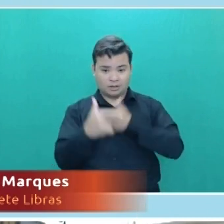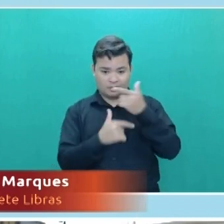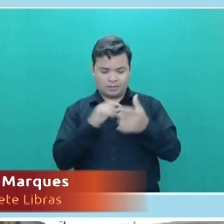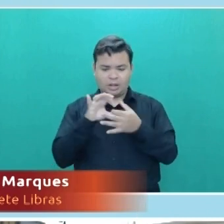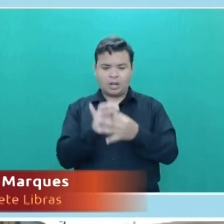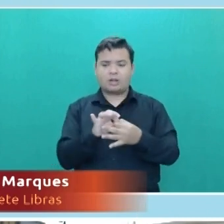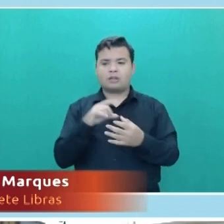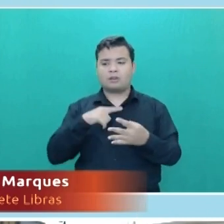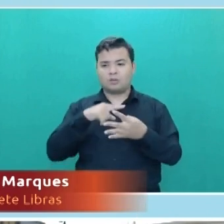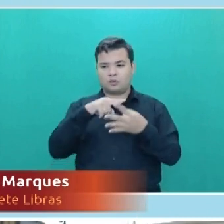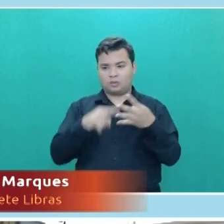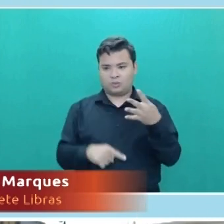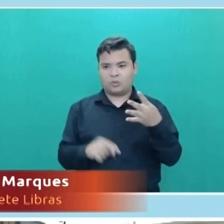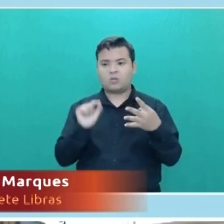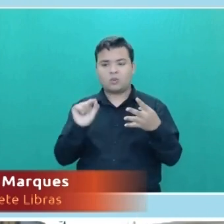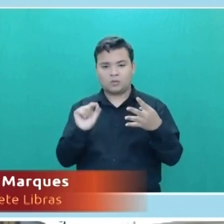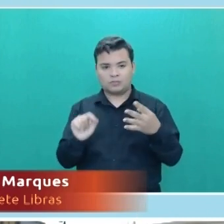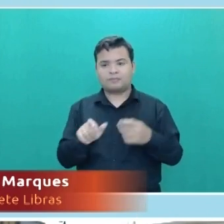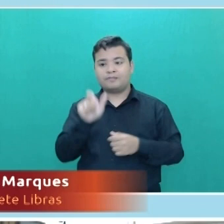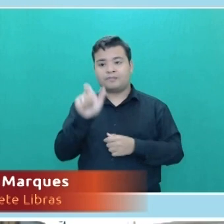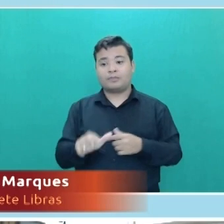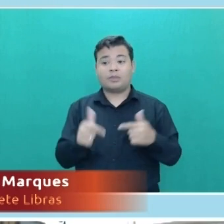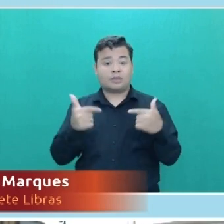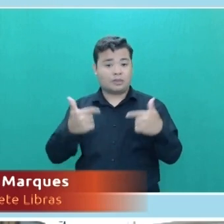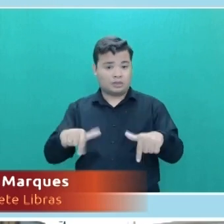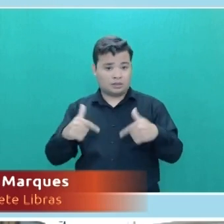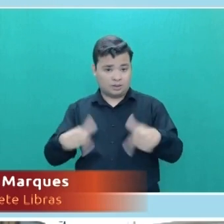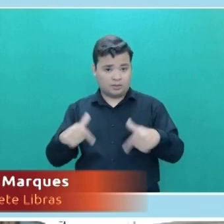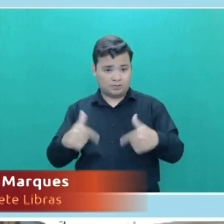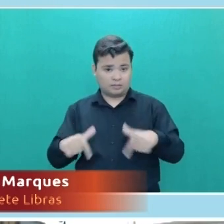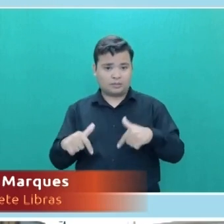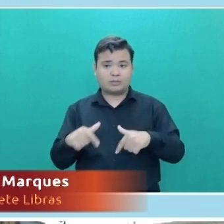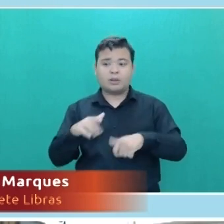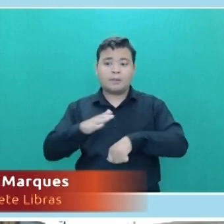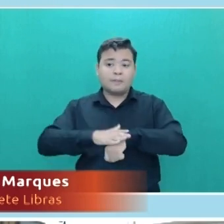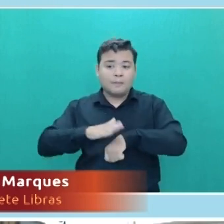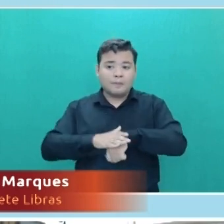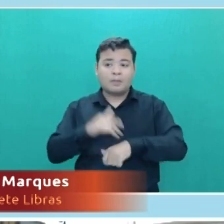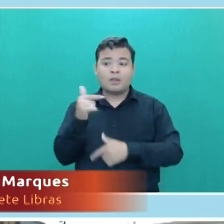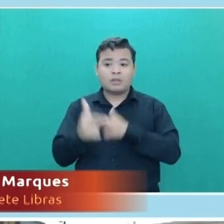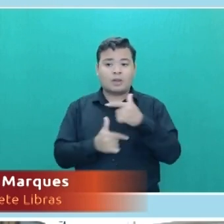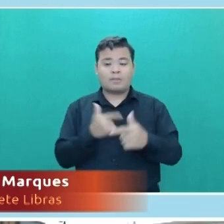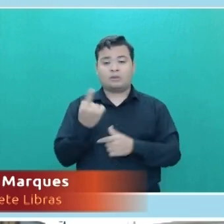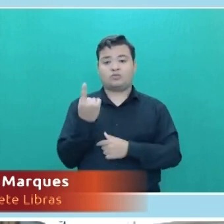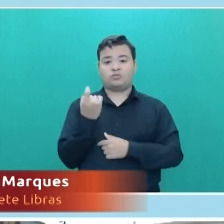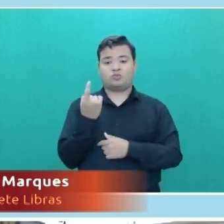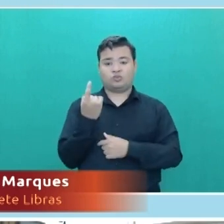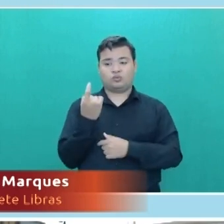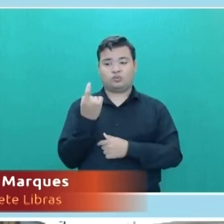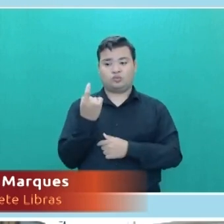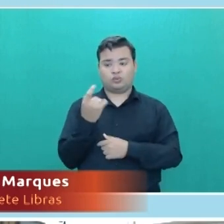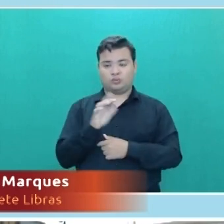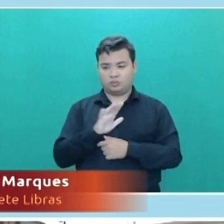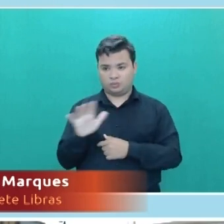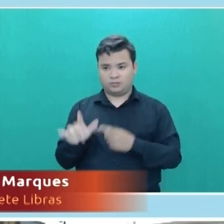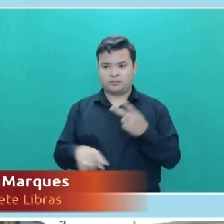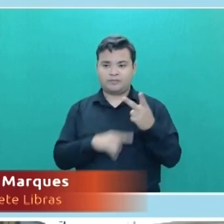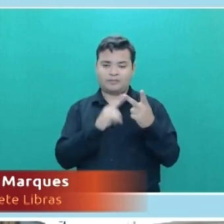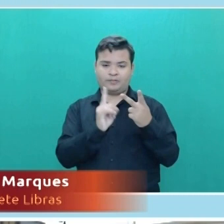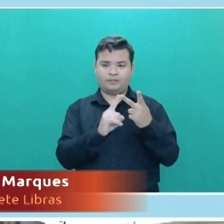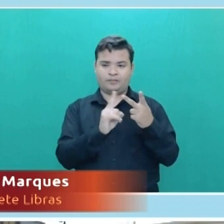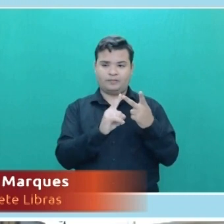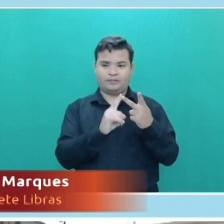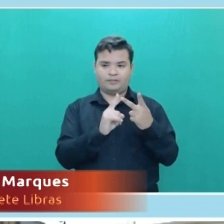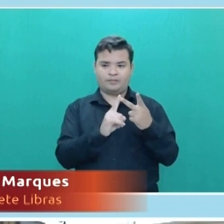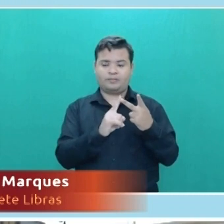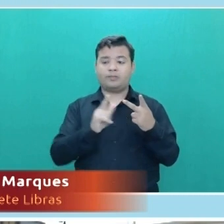primeiro dele é que esse trabalhador desenvolva o trabalho apenas ele mesmo. O segundo deles é a presença